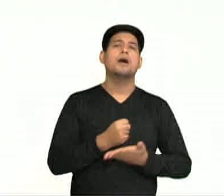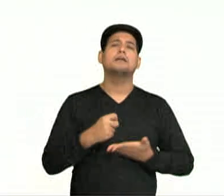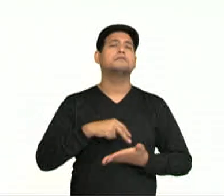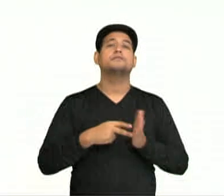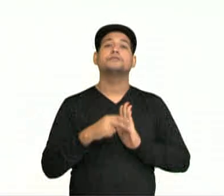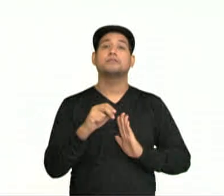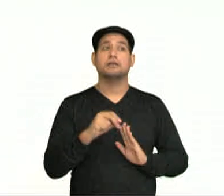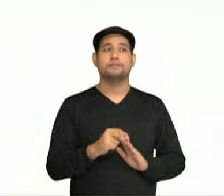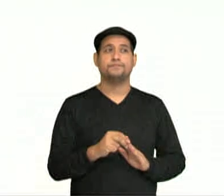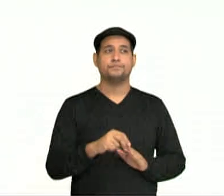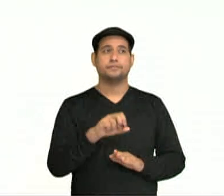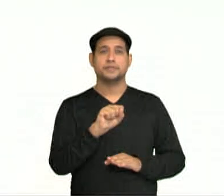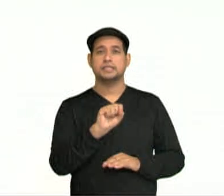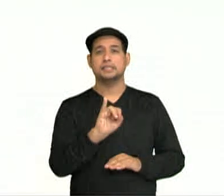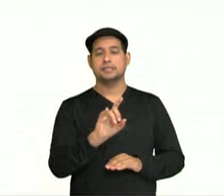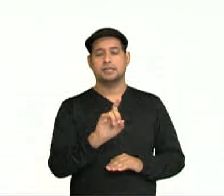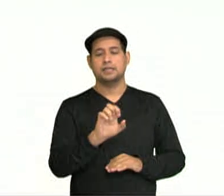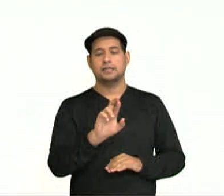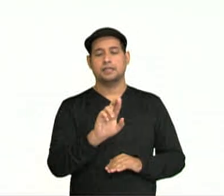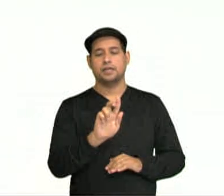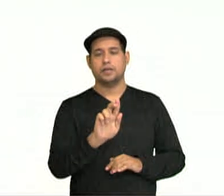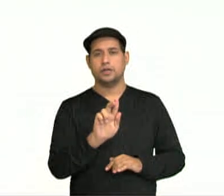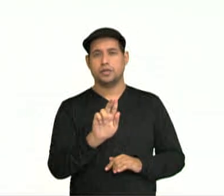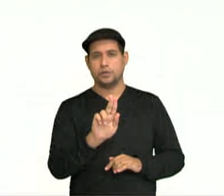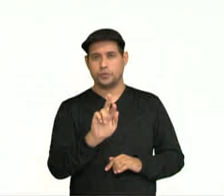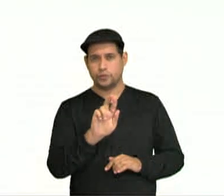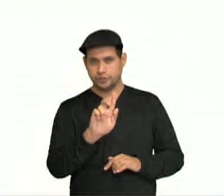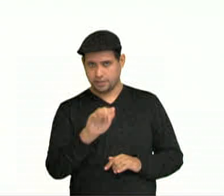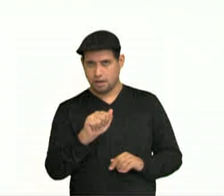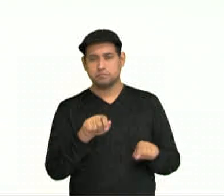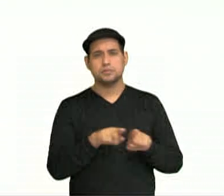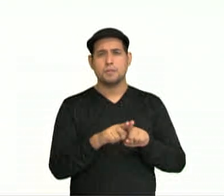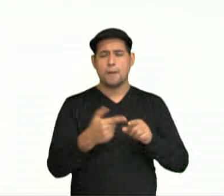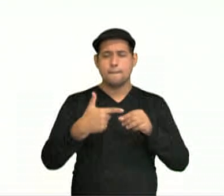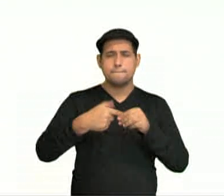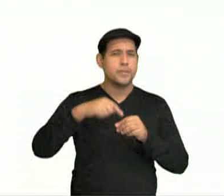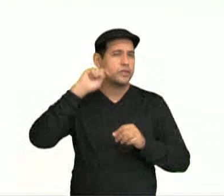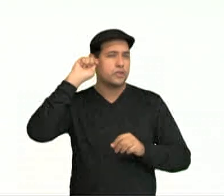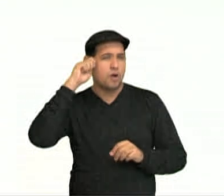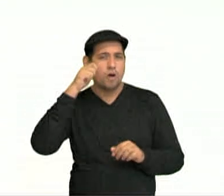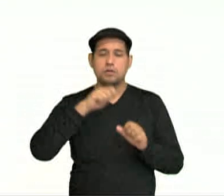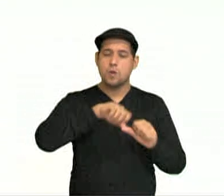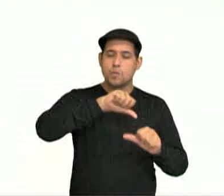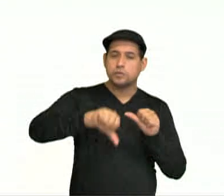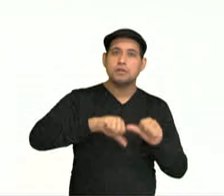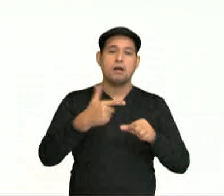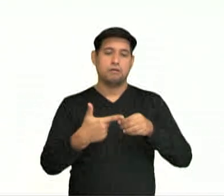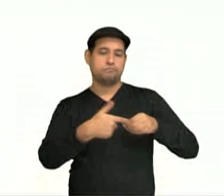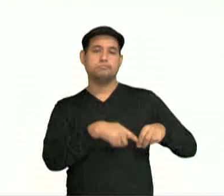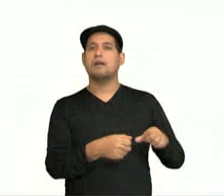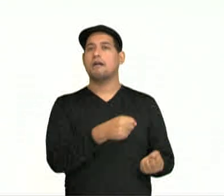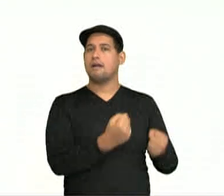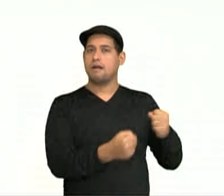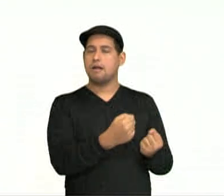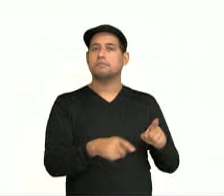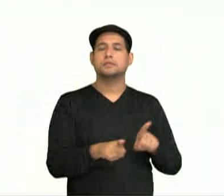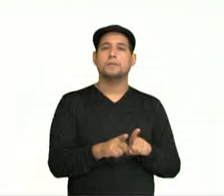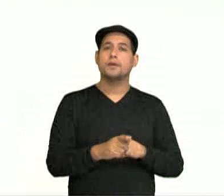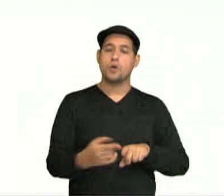vamos ter ali as siderúrgicas, as petroquímicas, né? De transformação, por exemplo, do petróleo em combustível, né? O